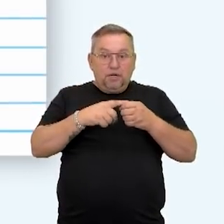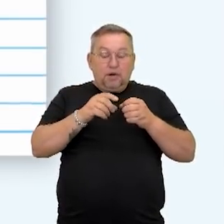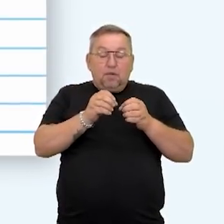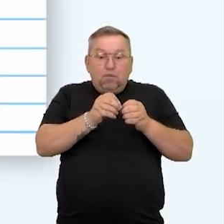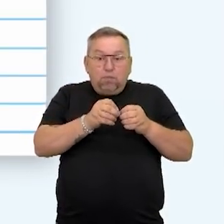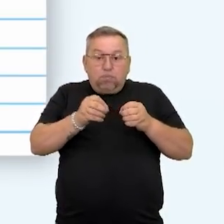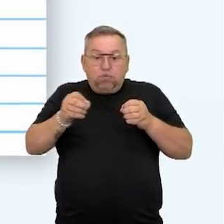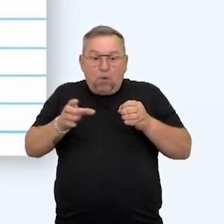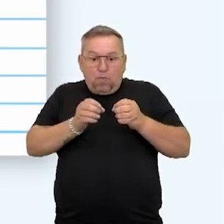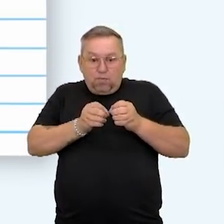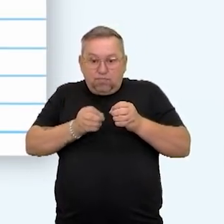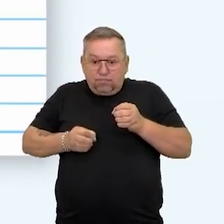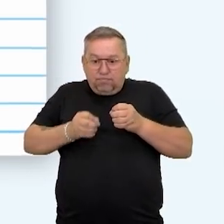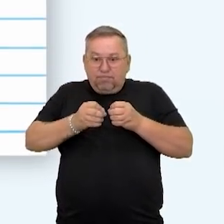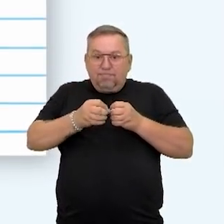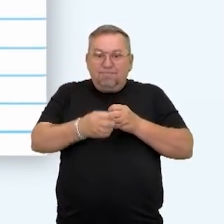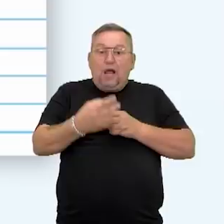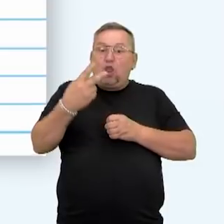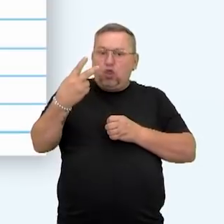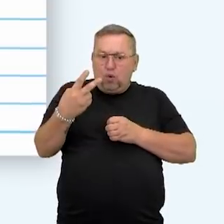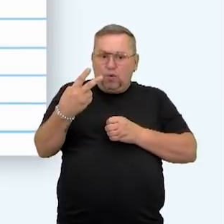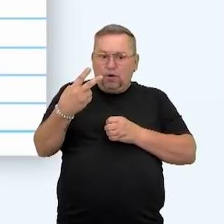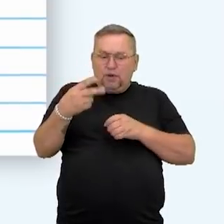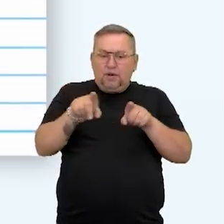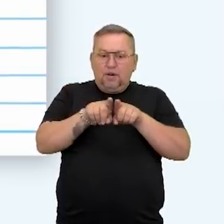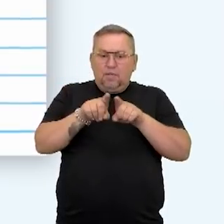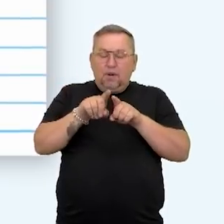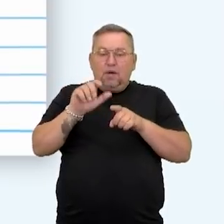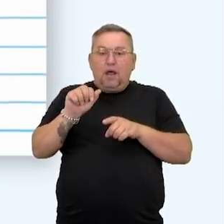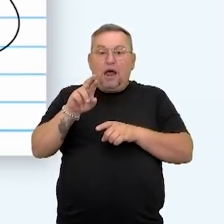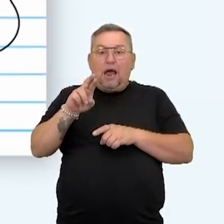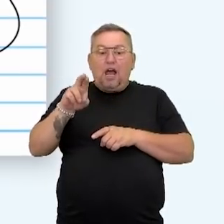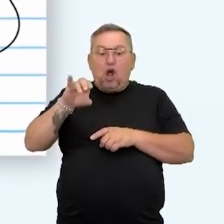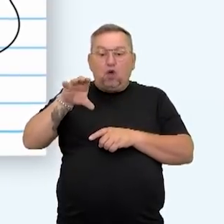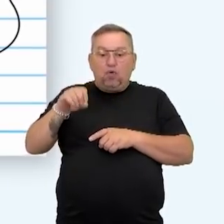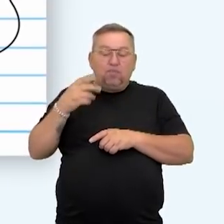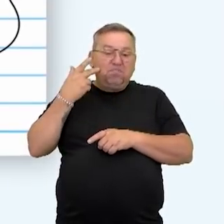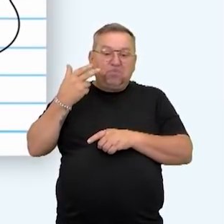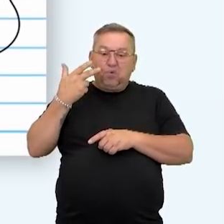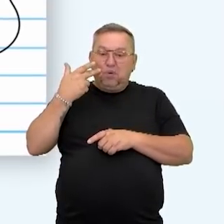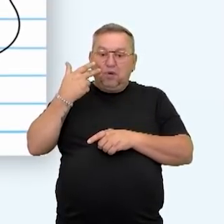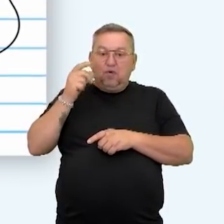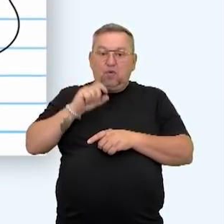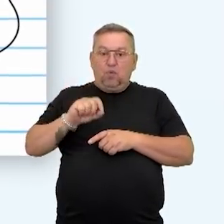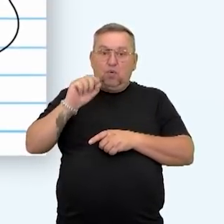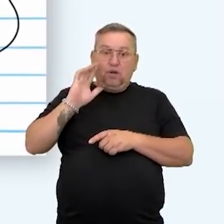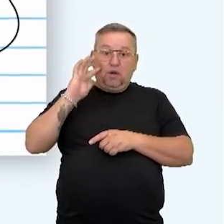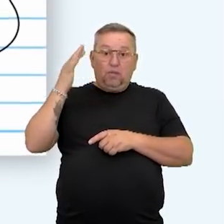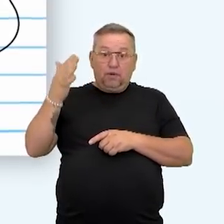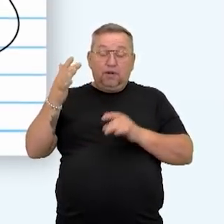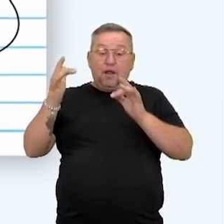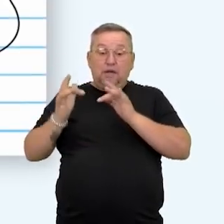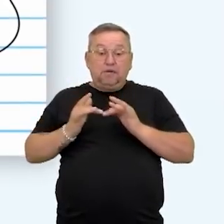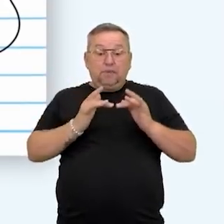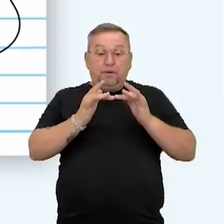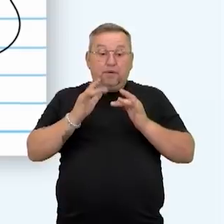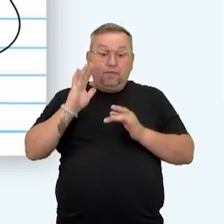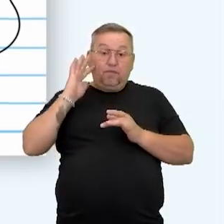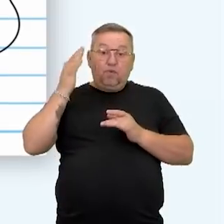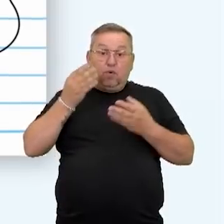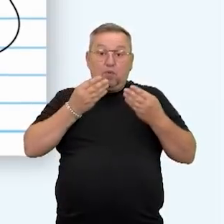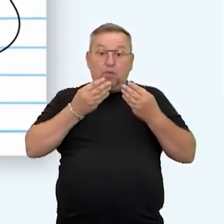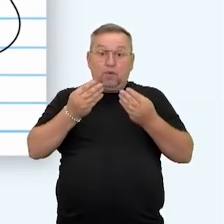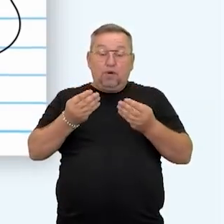e geraram deste modo 2 municípios já integrados, os arranjos surgem naturalmente. Em geral, as interações ocorrem pela